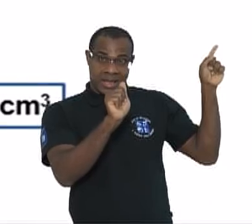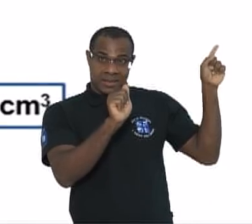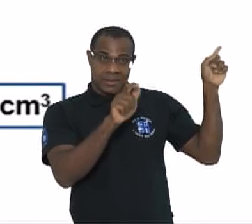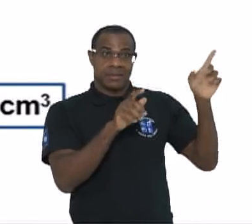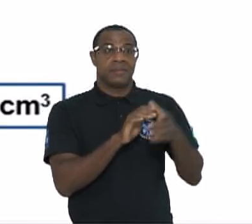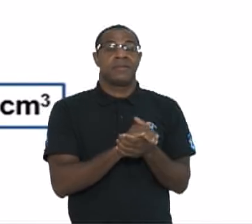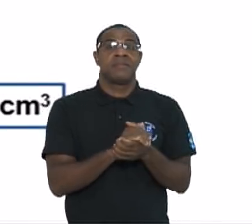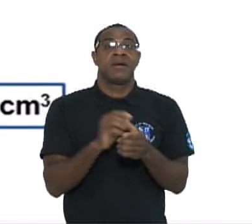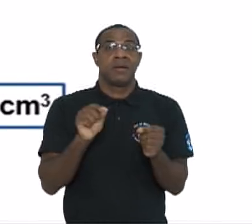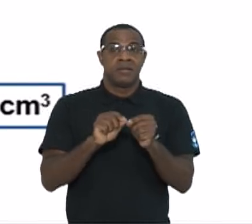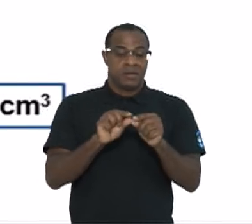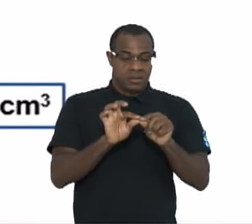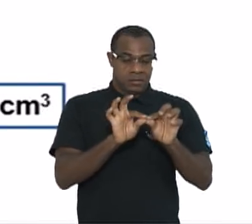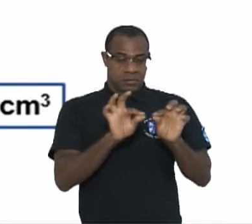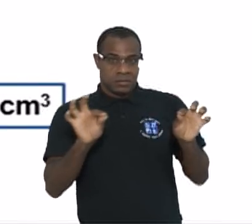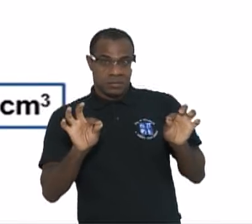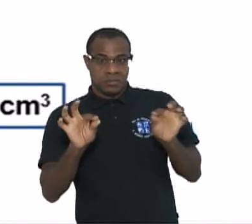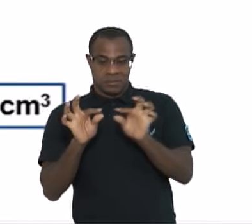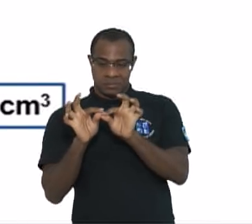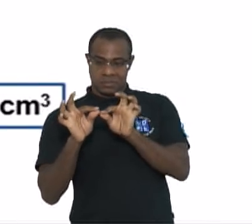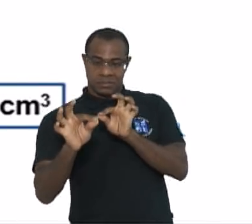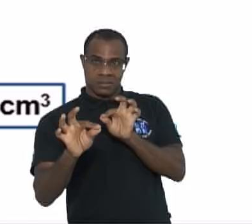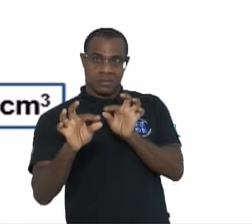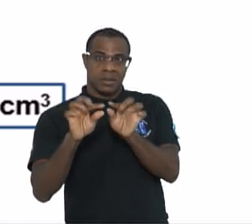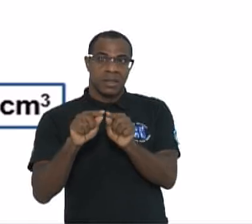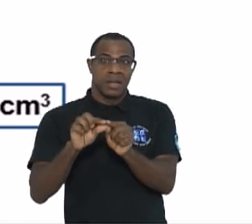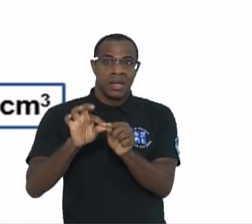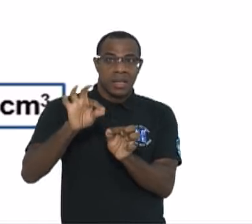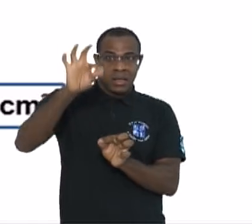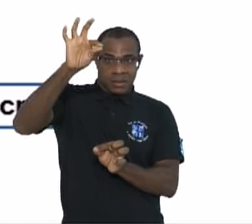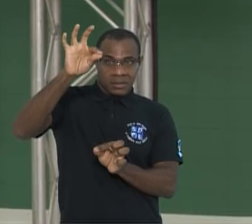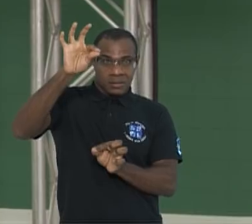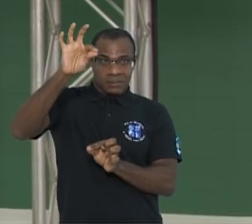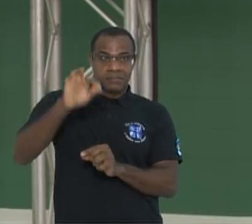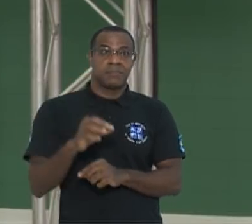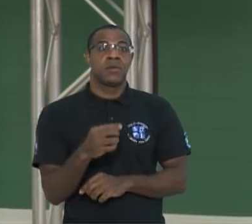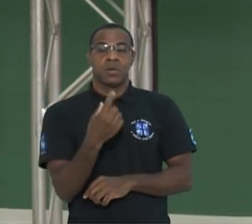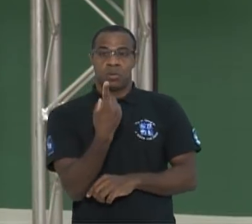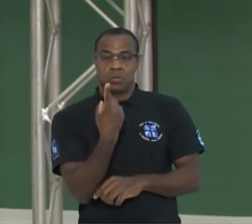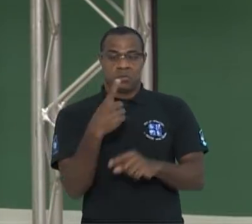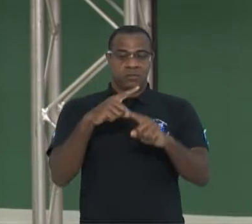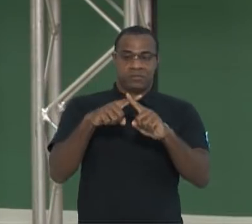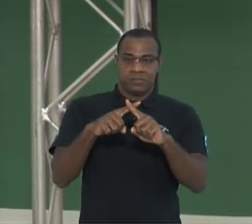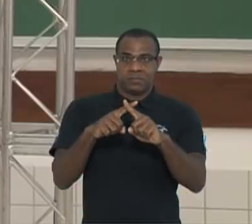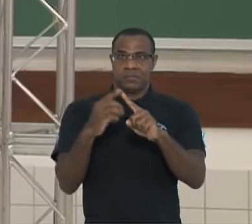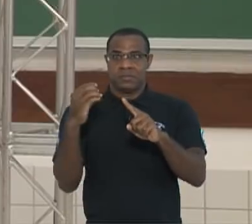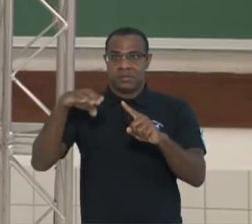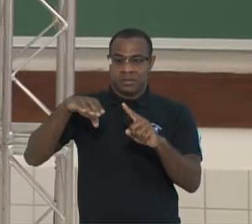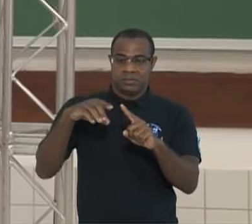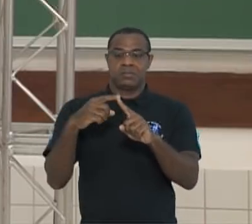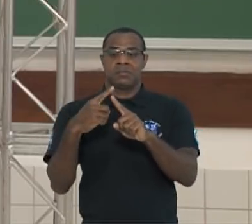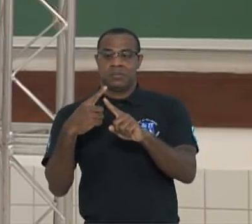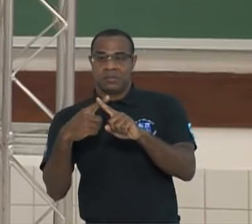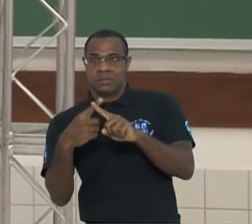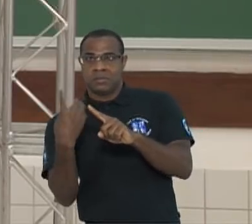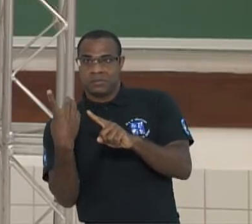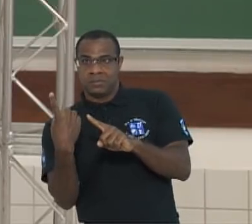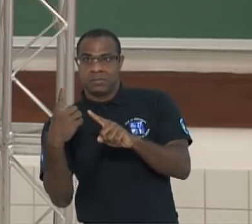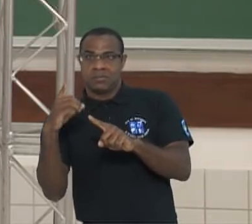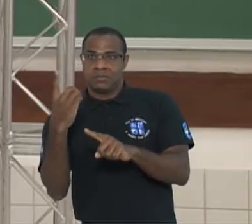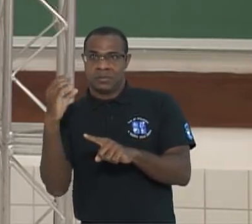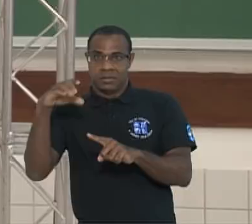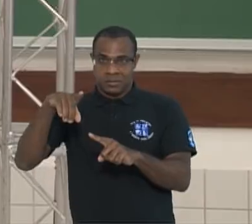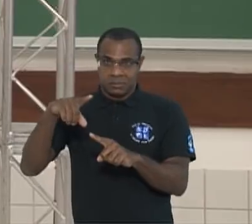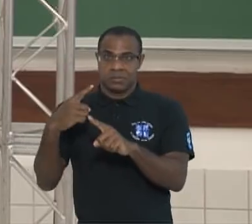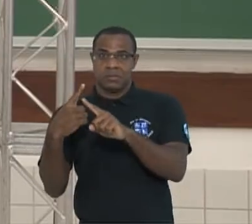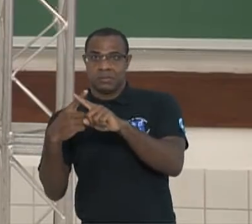largura e a altura. Então, 1 decímetro vezes 1 decímetro vezes 1 decímetro cúbico. Só lembrando,